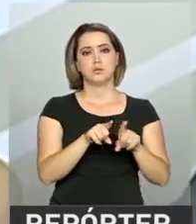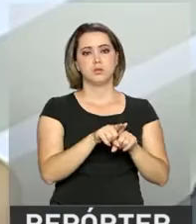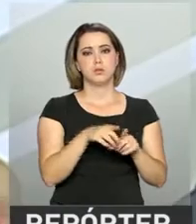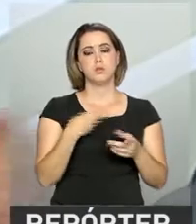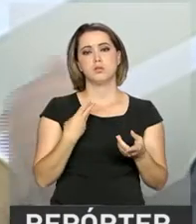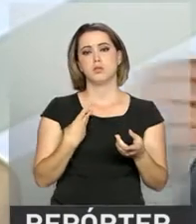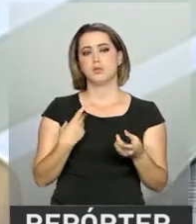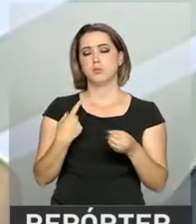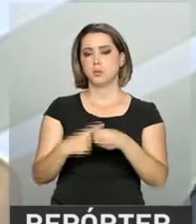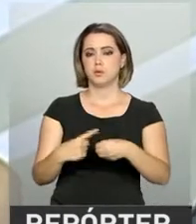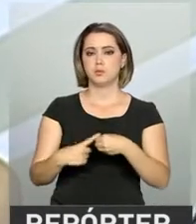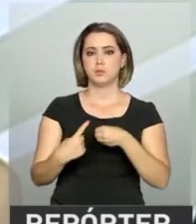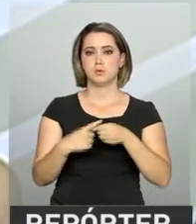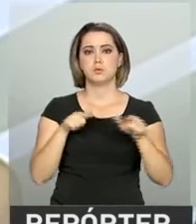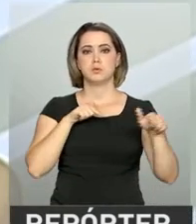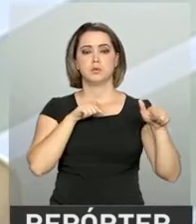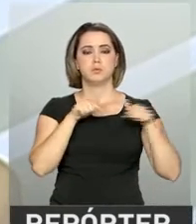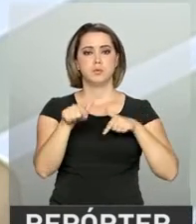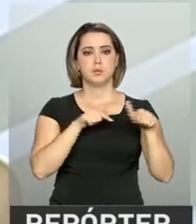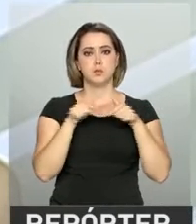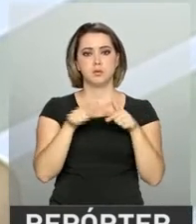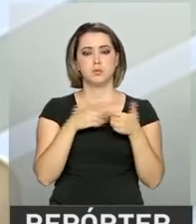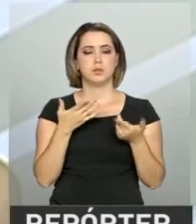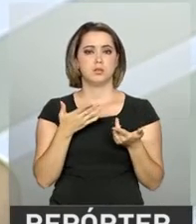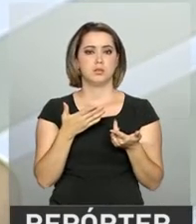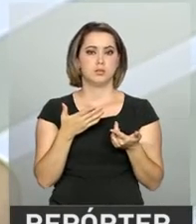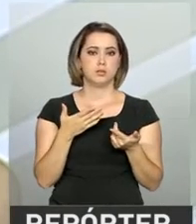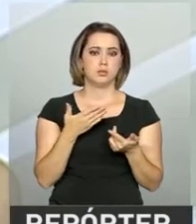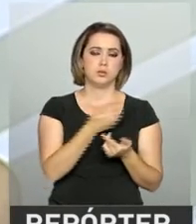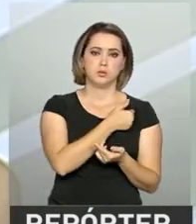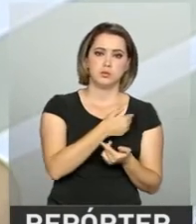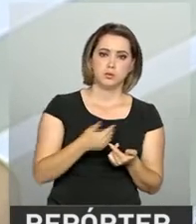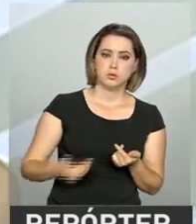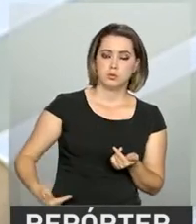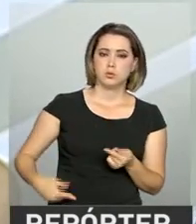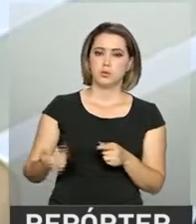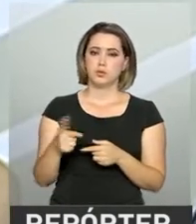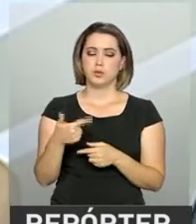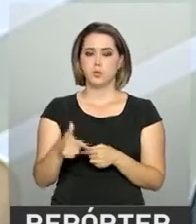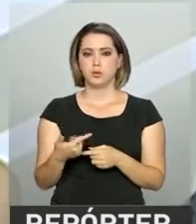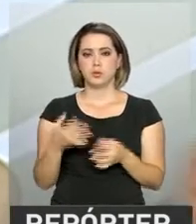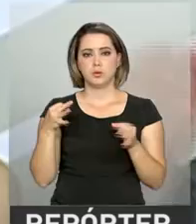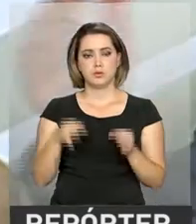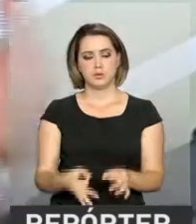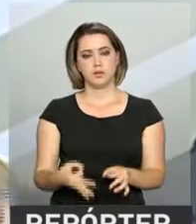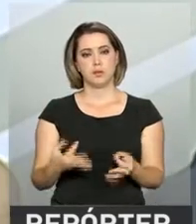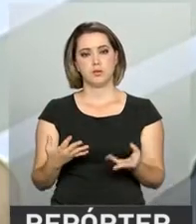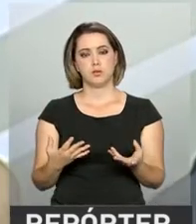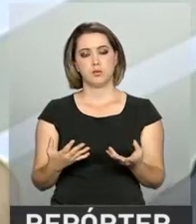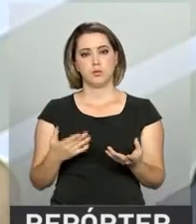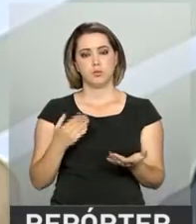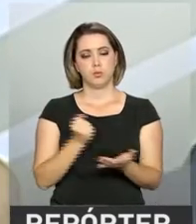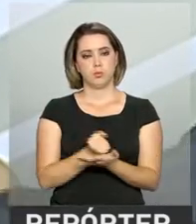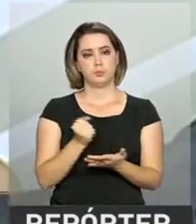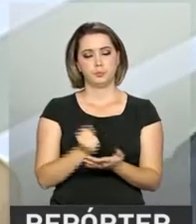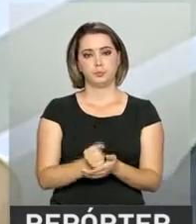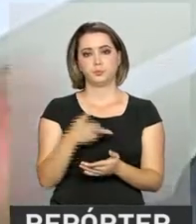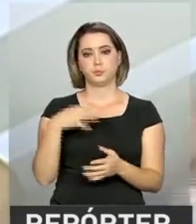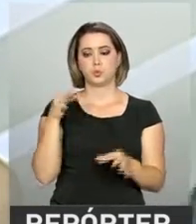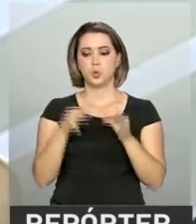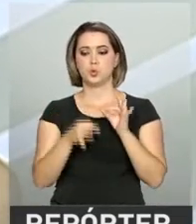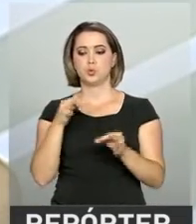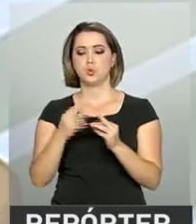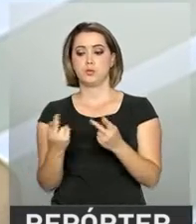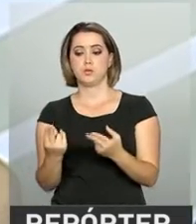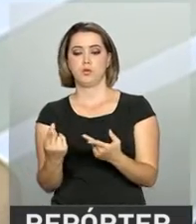congressistas para trabalhadores do serviço público que não são efetivos Então ela na reforma aqui trata o juiz da